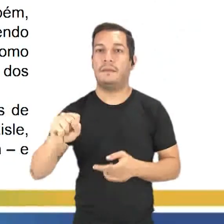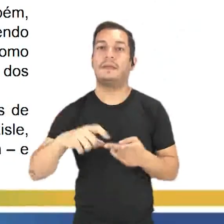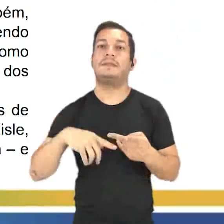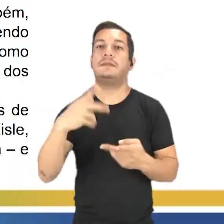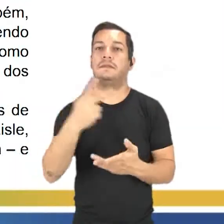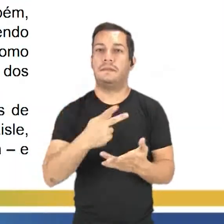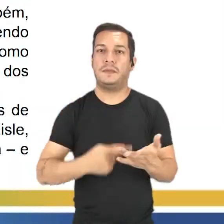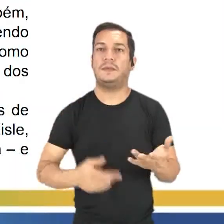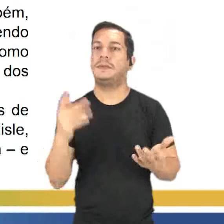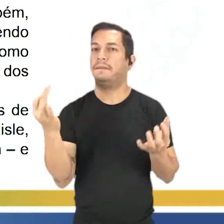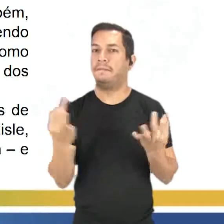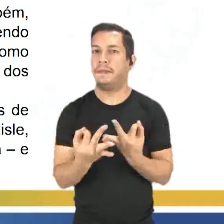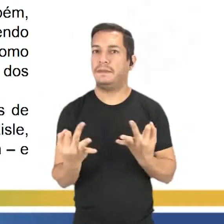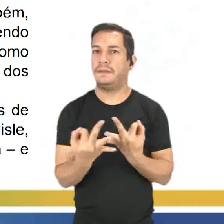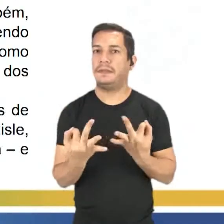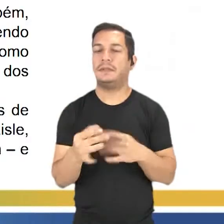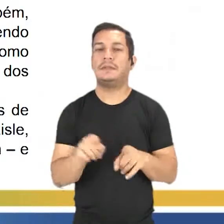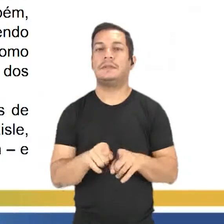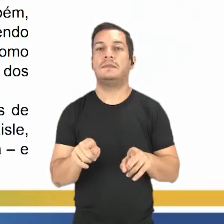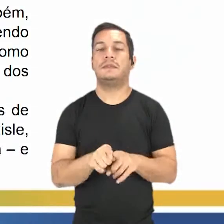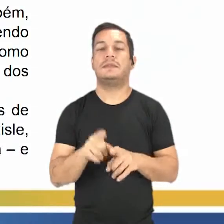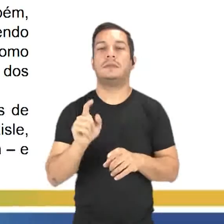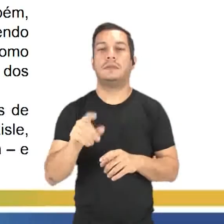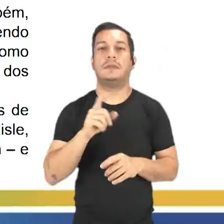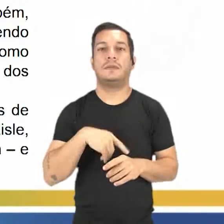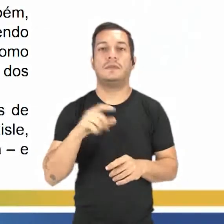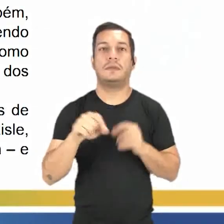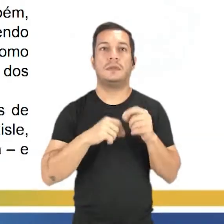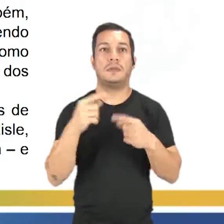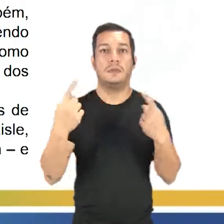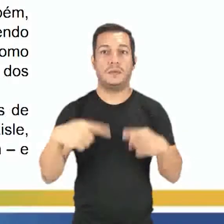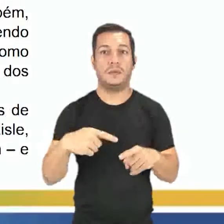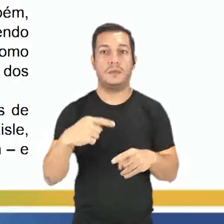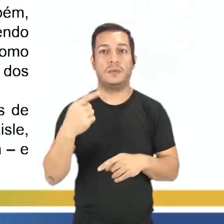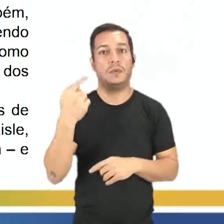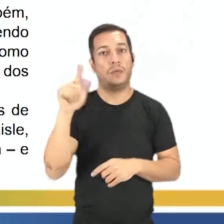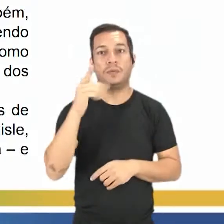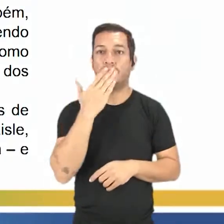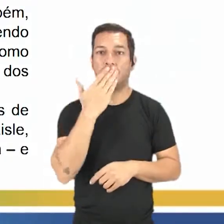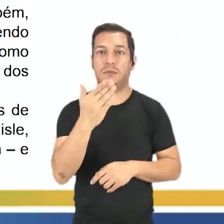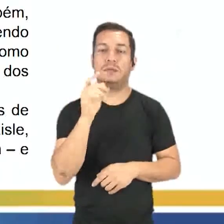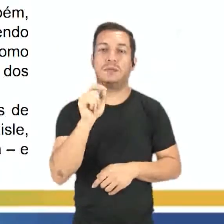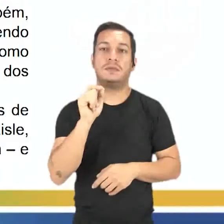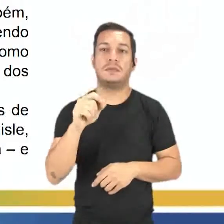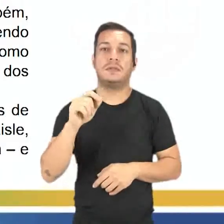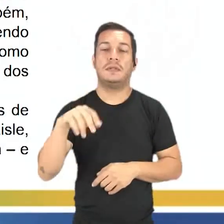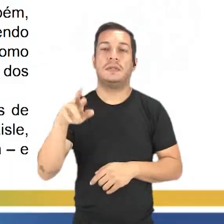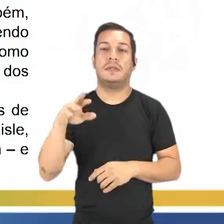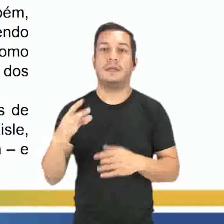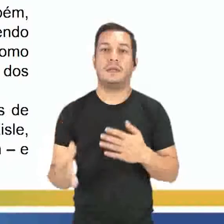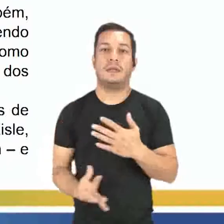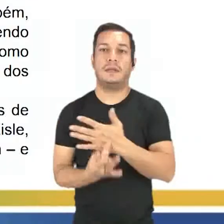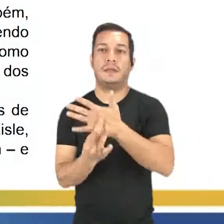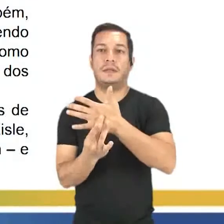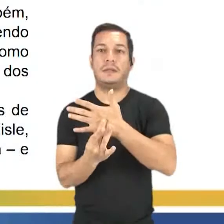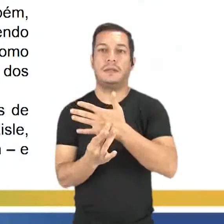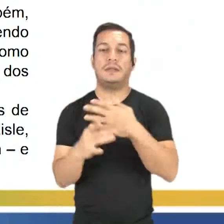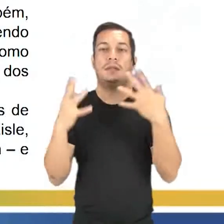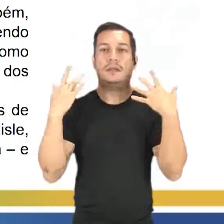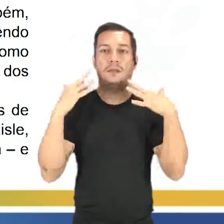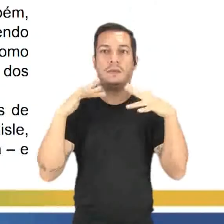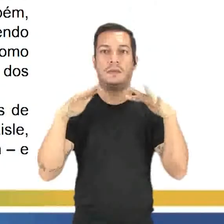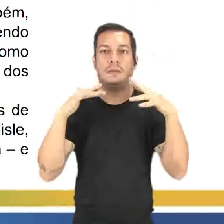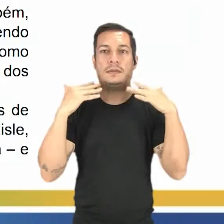poesias perfeitas, que ela trabalhou a oposição a outros dois estilos, que foi o realismo e o